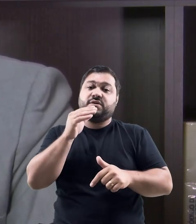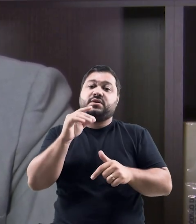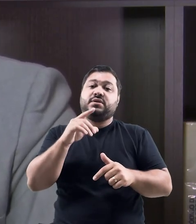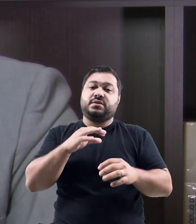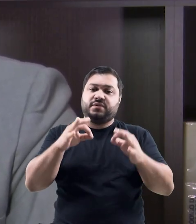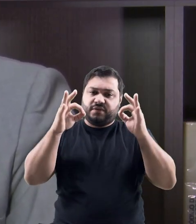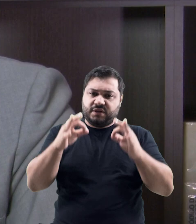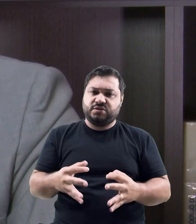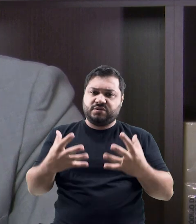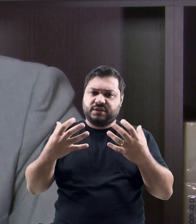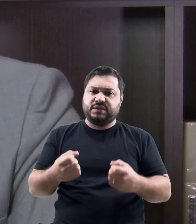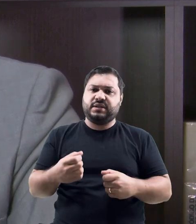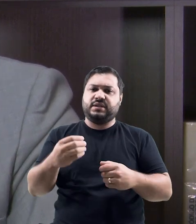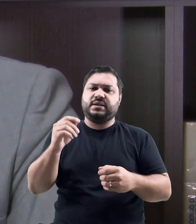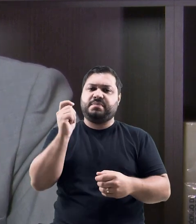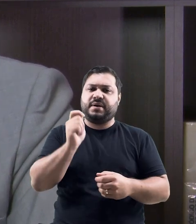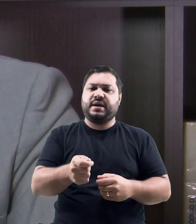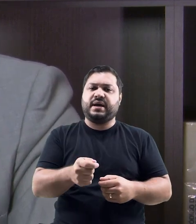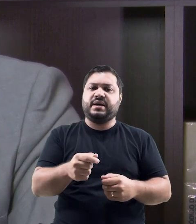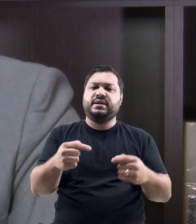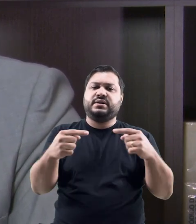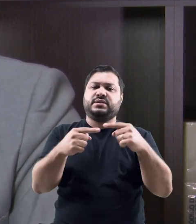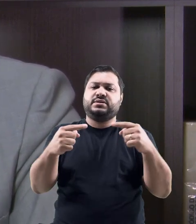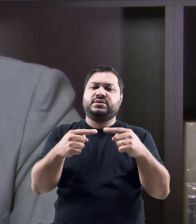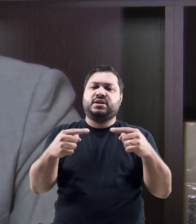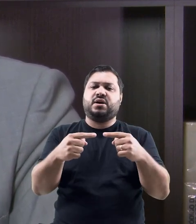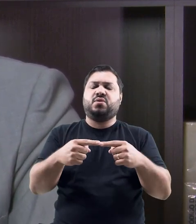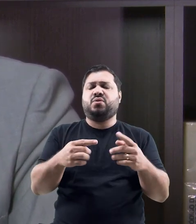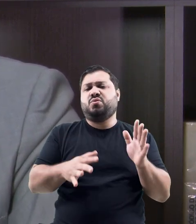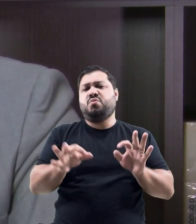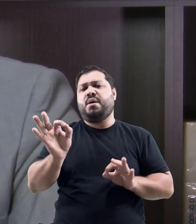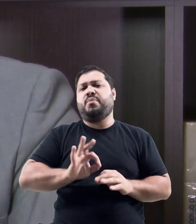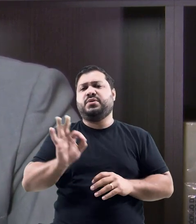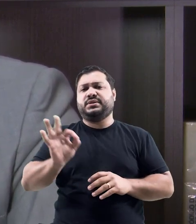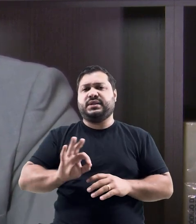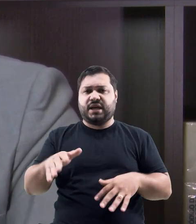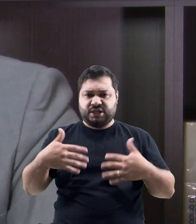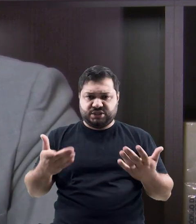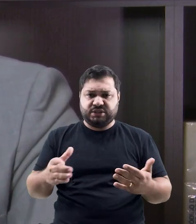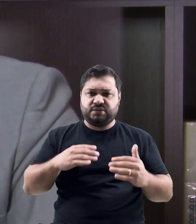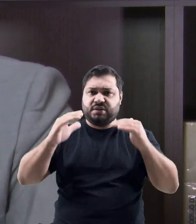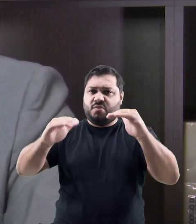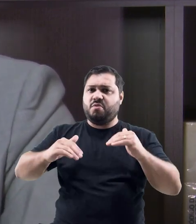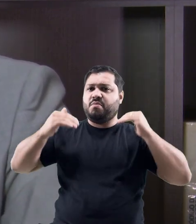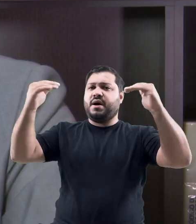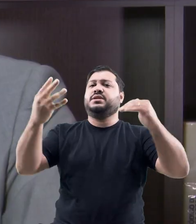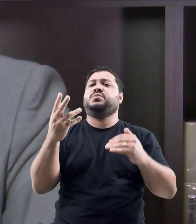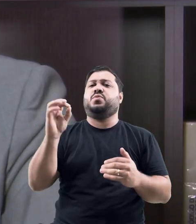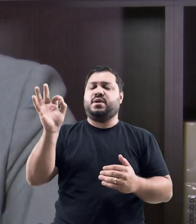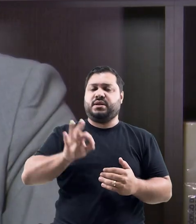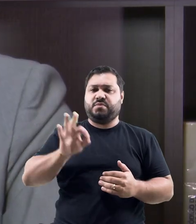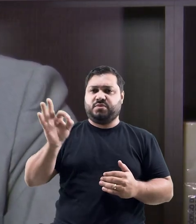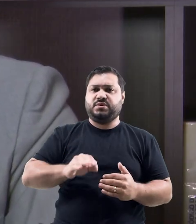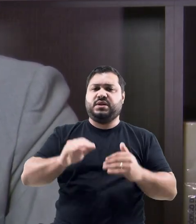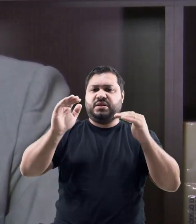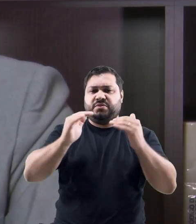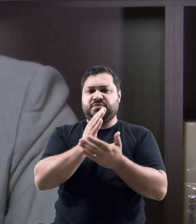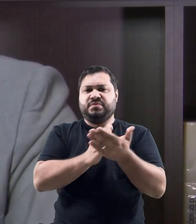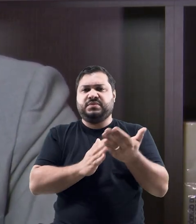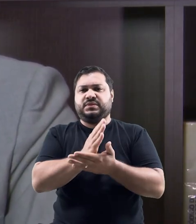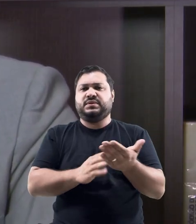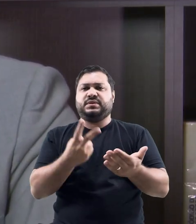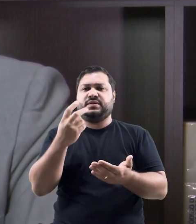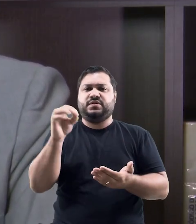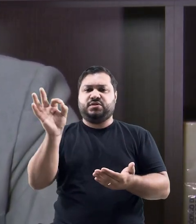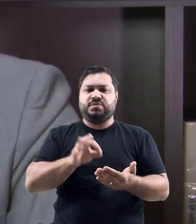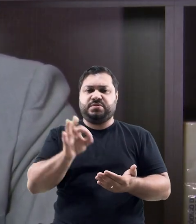ele faz jus a receber esse adicional de insalubridade de acordo com uma certa porcentagem. Então, nós temos um grau máximo 40%, num grau